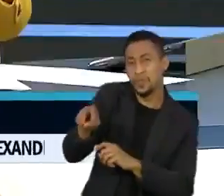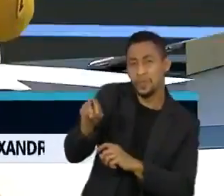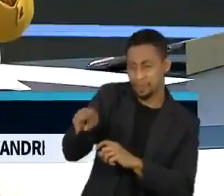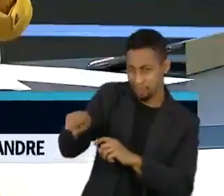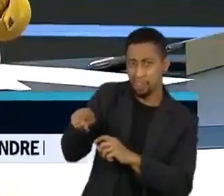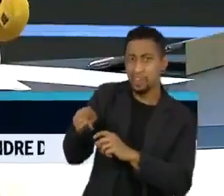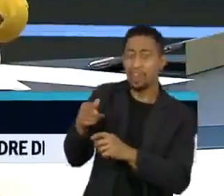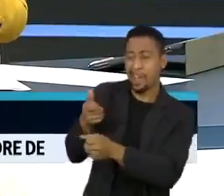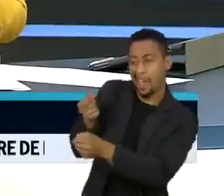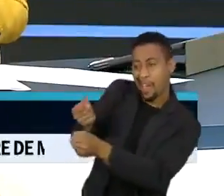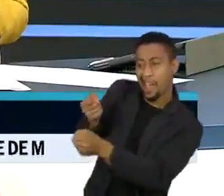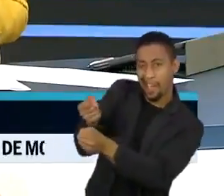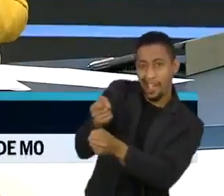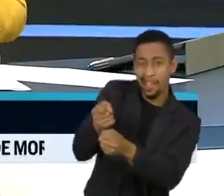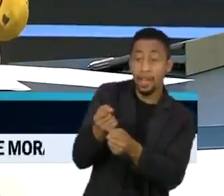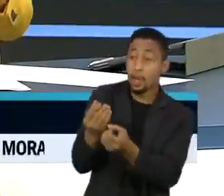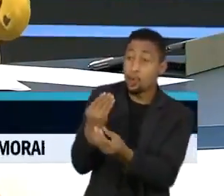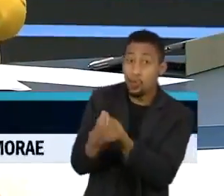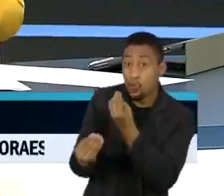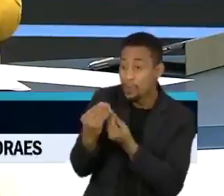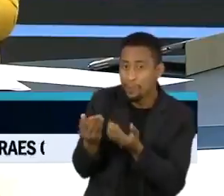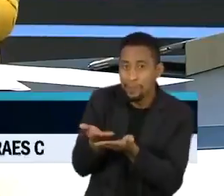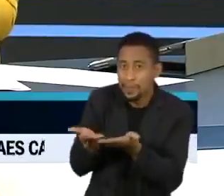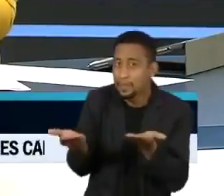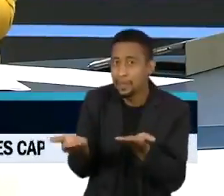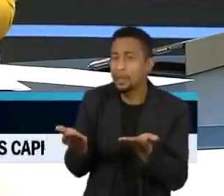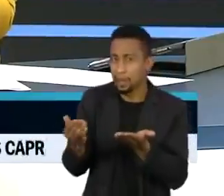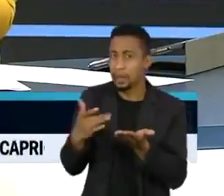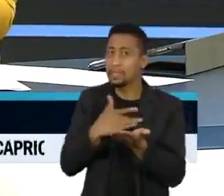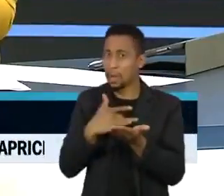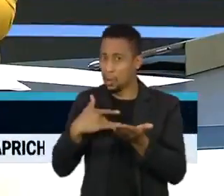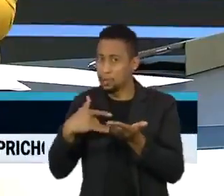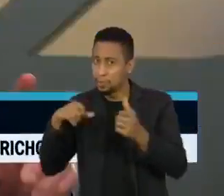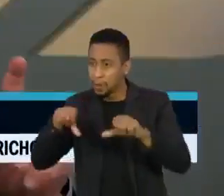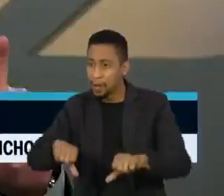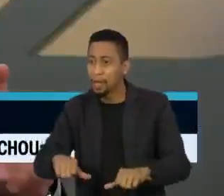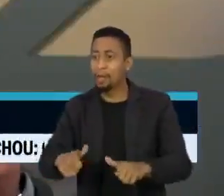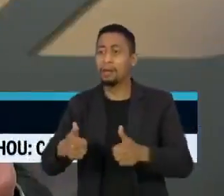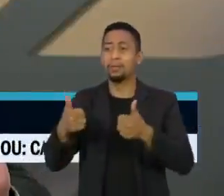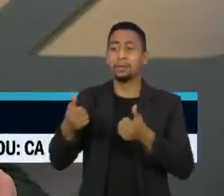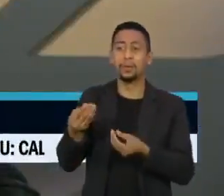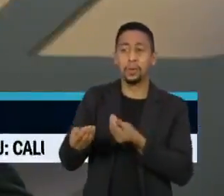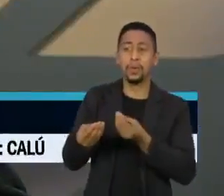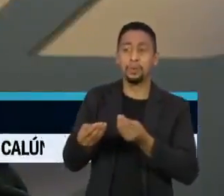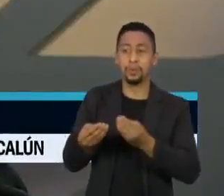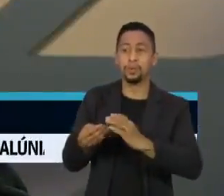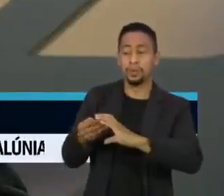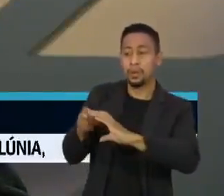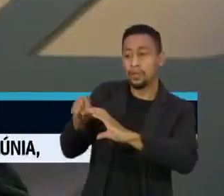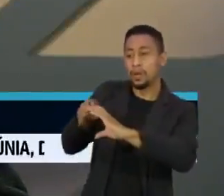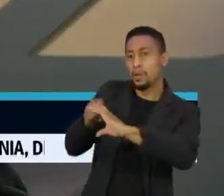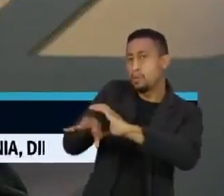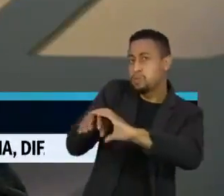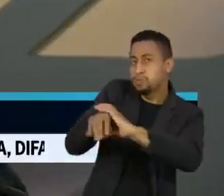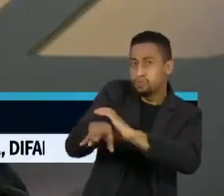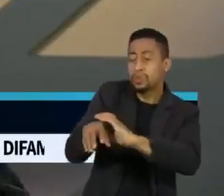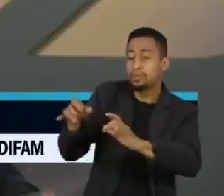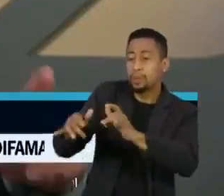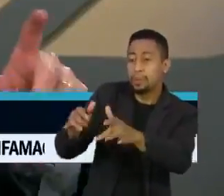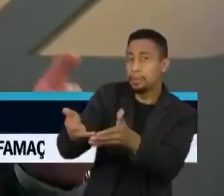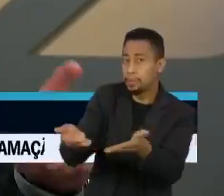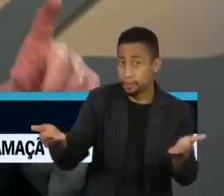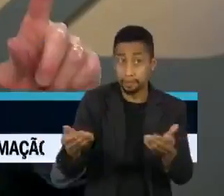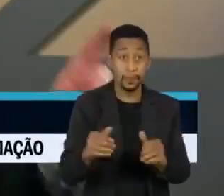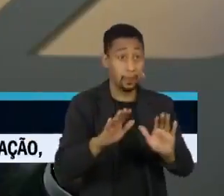consumo desses alimentos com agrotóxicos o quanto eles fazem mal à nossa saúde muito mal à nossa saúde aí nós temos dois problemas